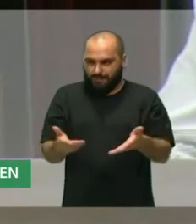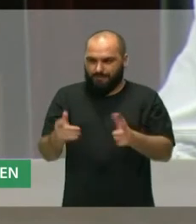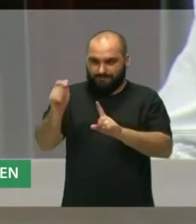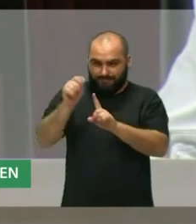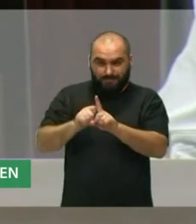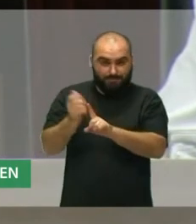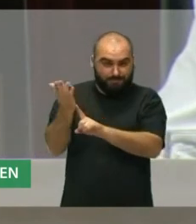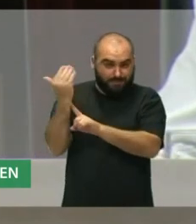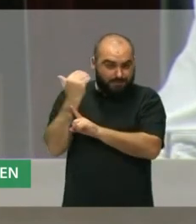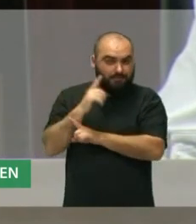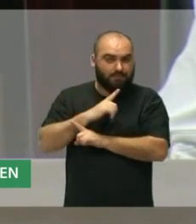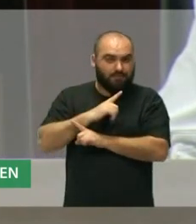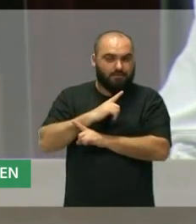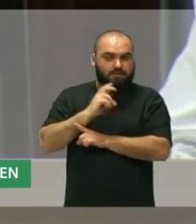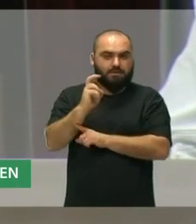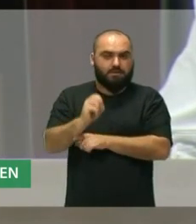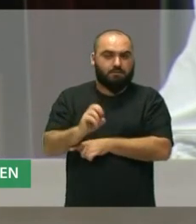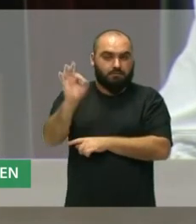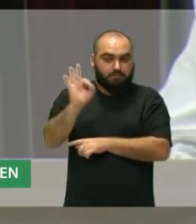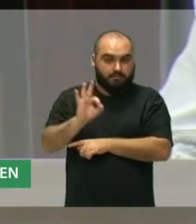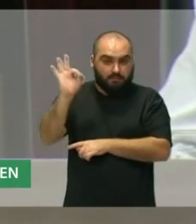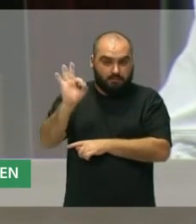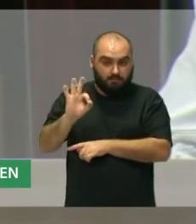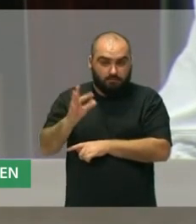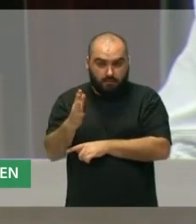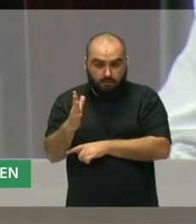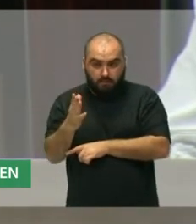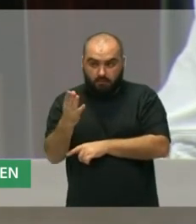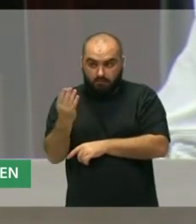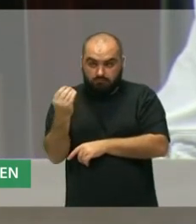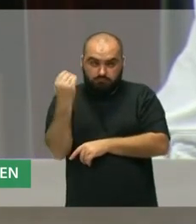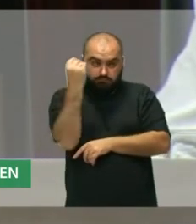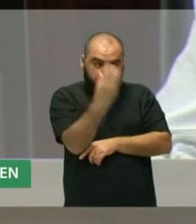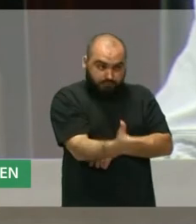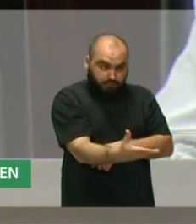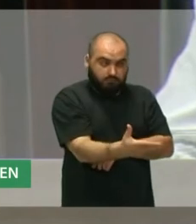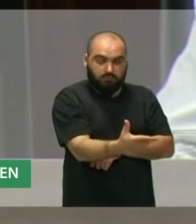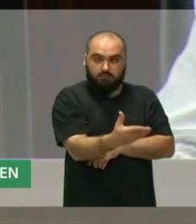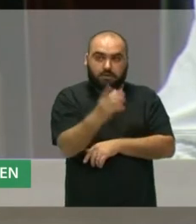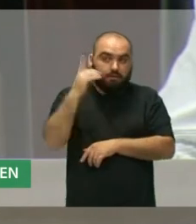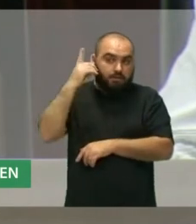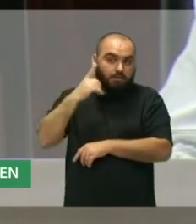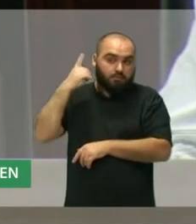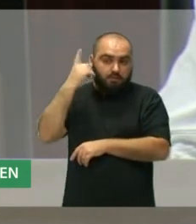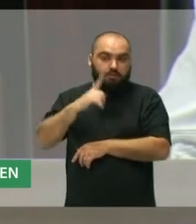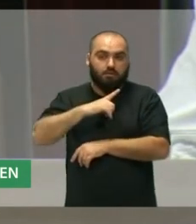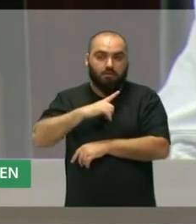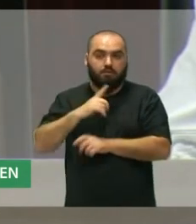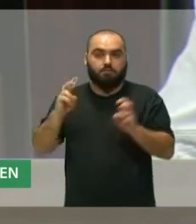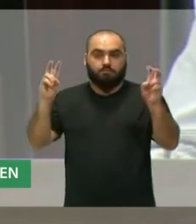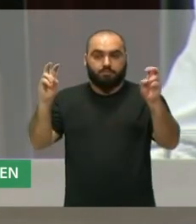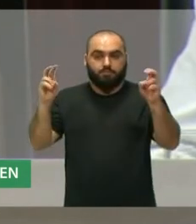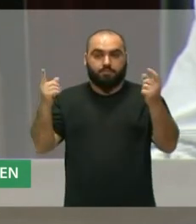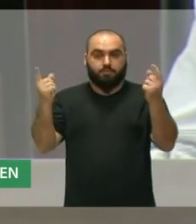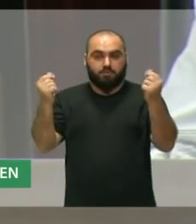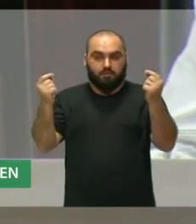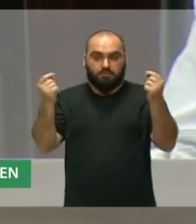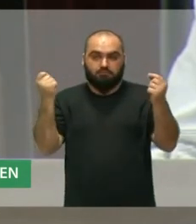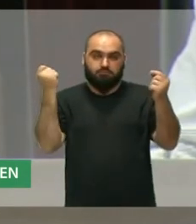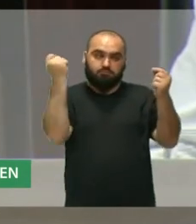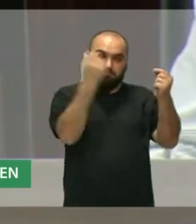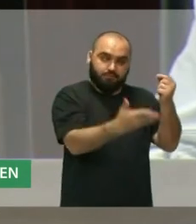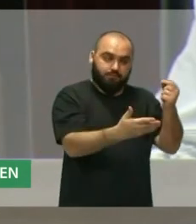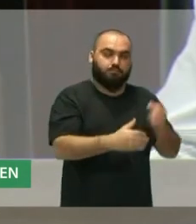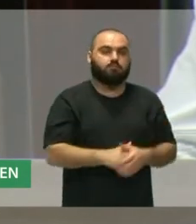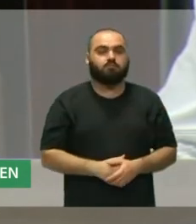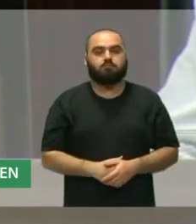mês, 50% praticamente nós mandamos para cá, né? Os deputados tiveram acesso a essa sobra, né, digamos, e